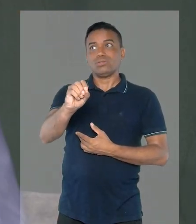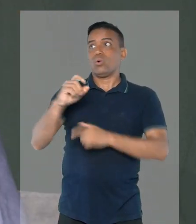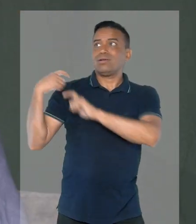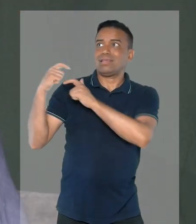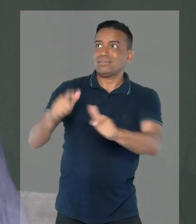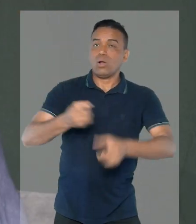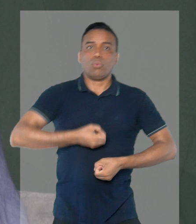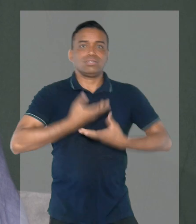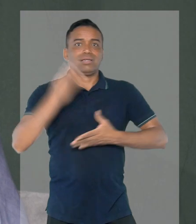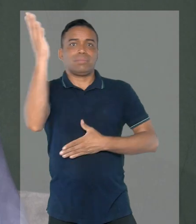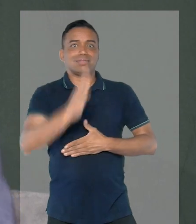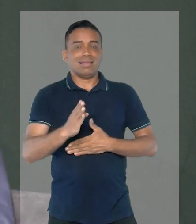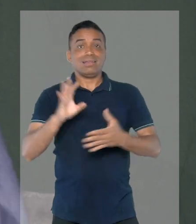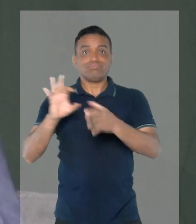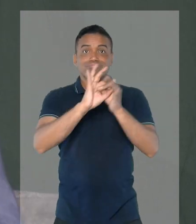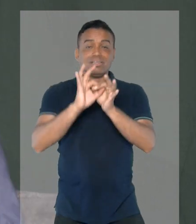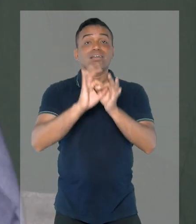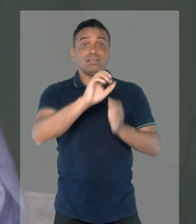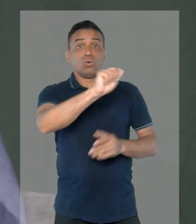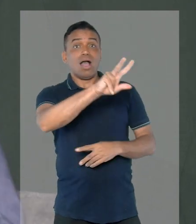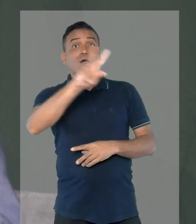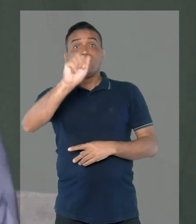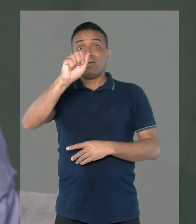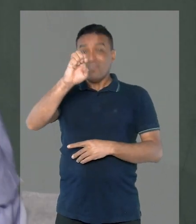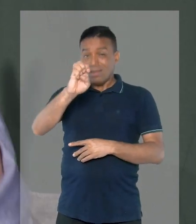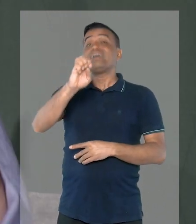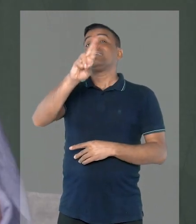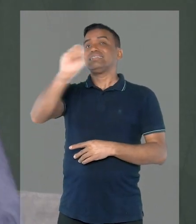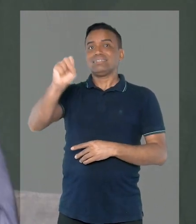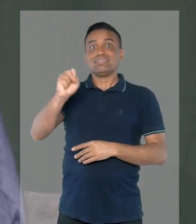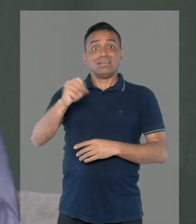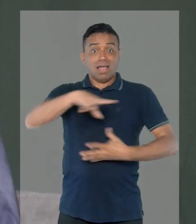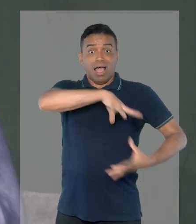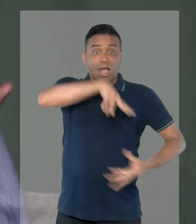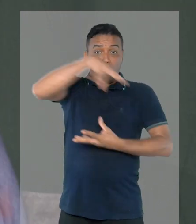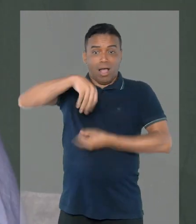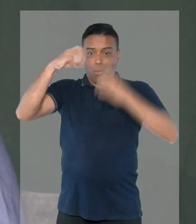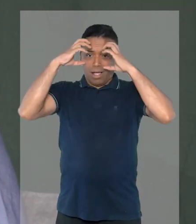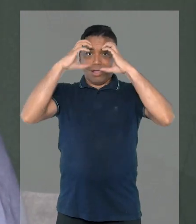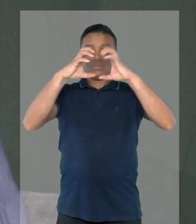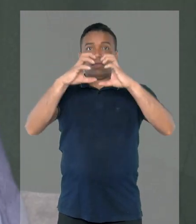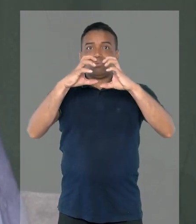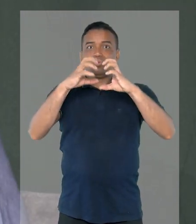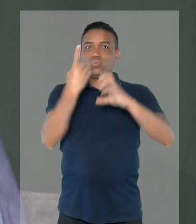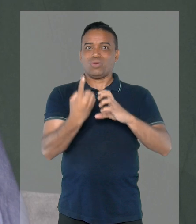essa tradição para a poesia brasileira. O Álvares fala que tem duas almas nas cavernas de um cérebro, pouco mais ou menos de